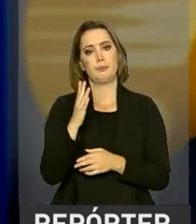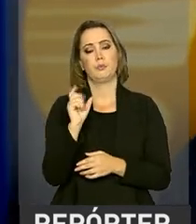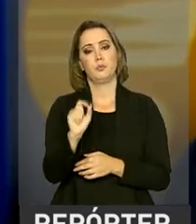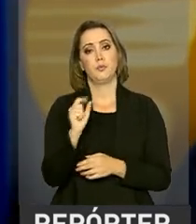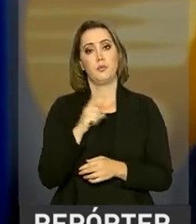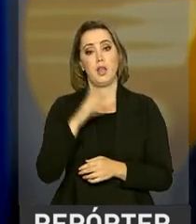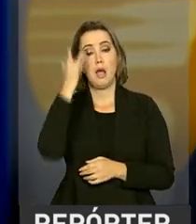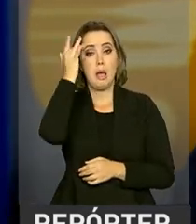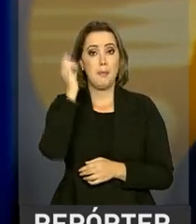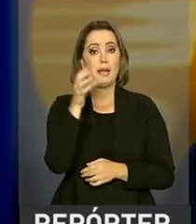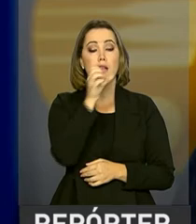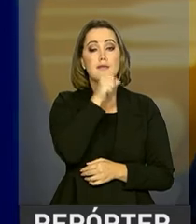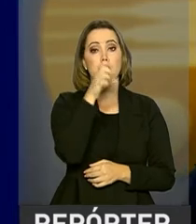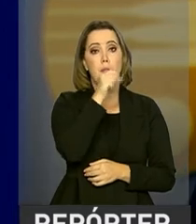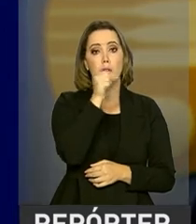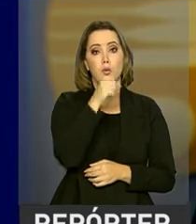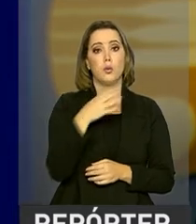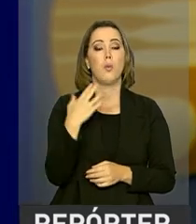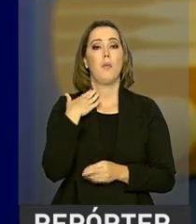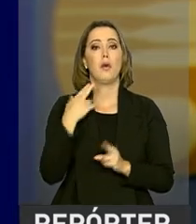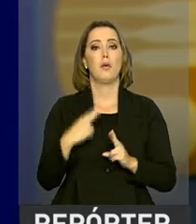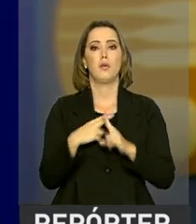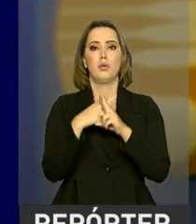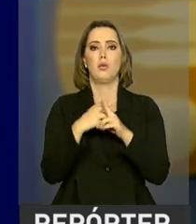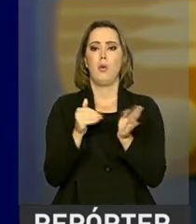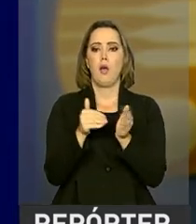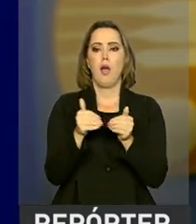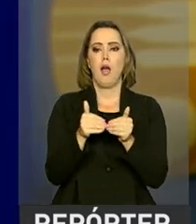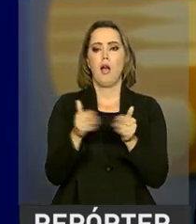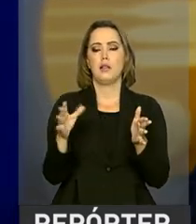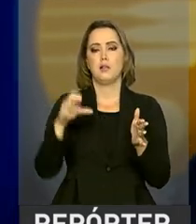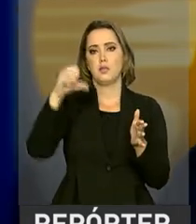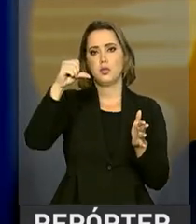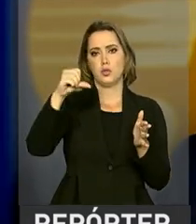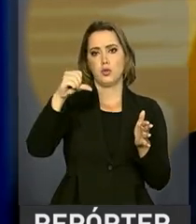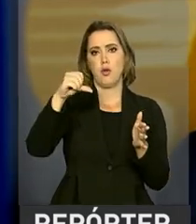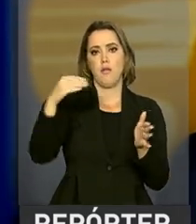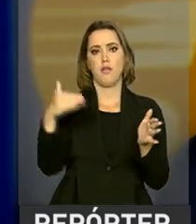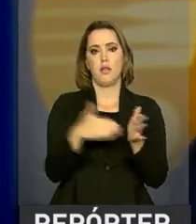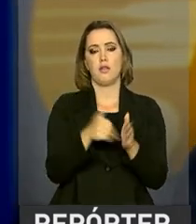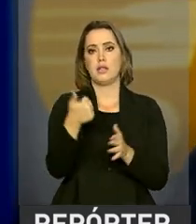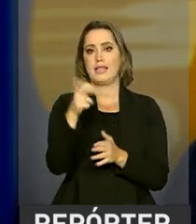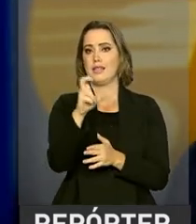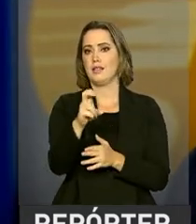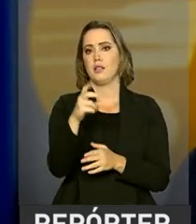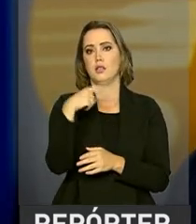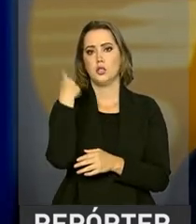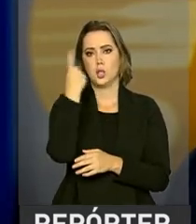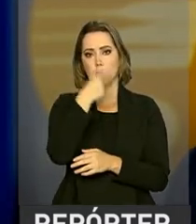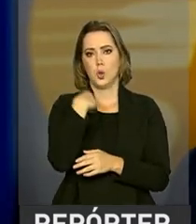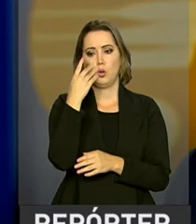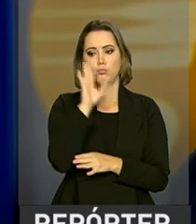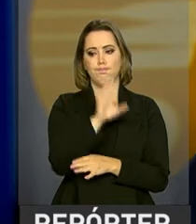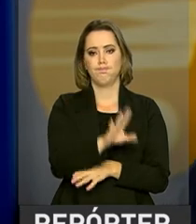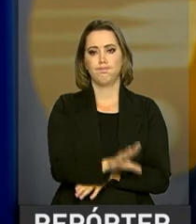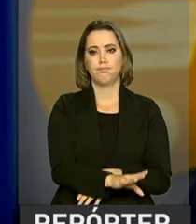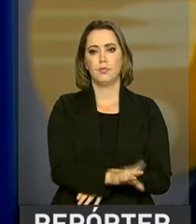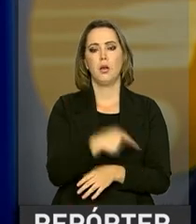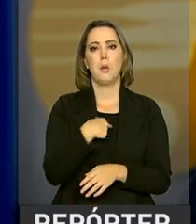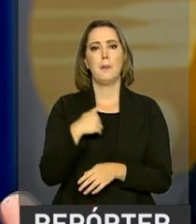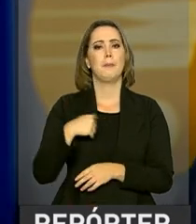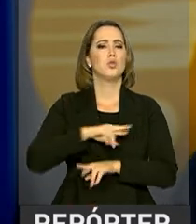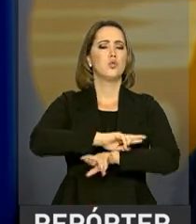amanhã sábado a caixa vai abrir de 9 às 15 horas mais 1.800 aberta